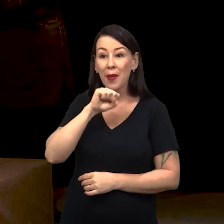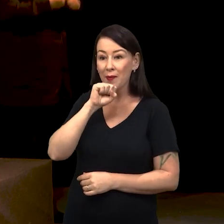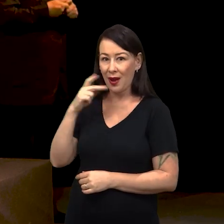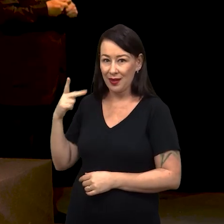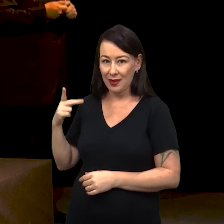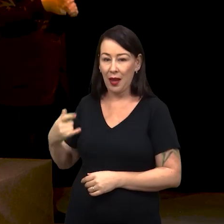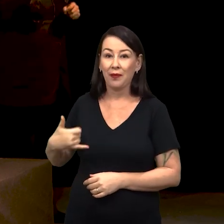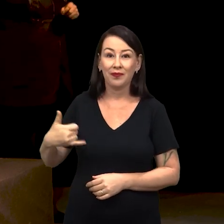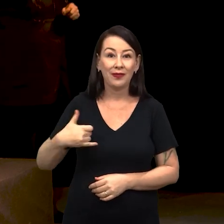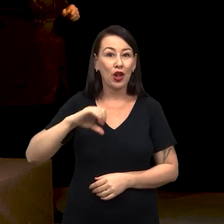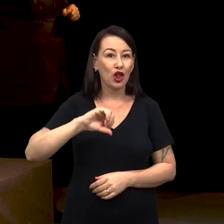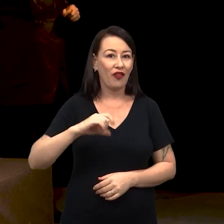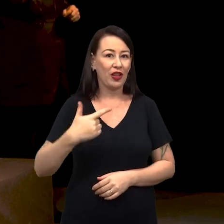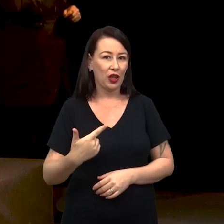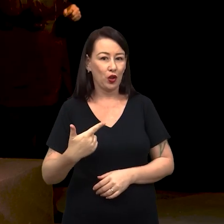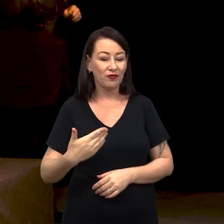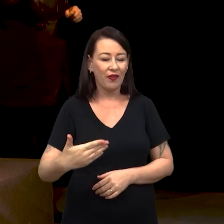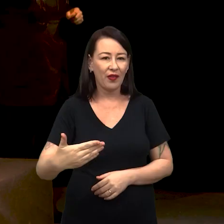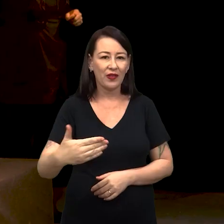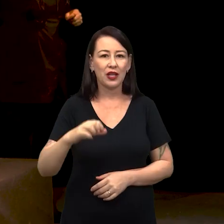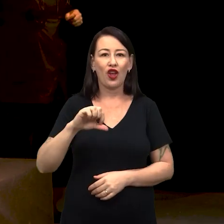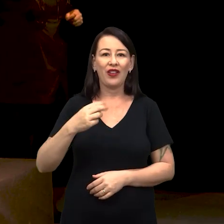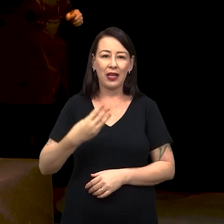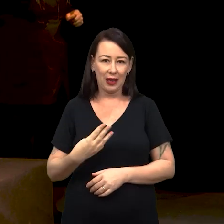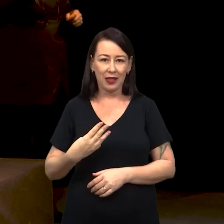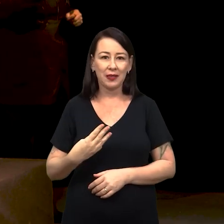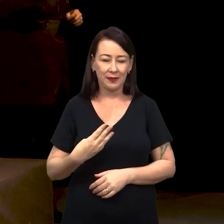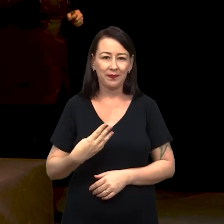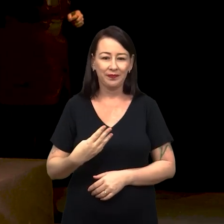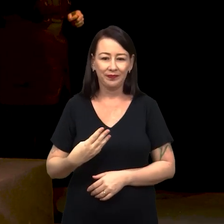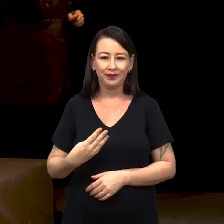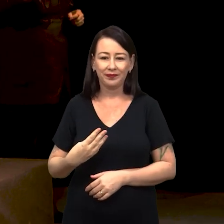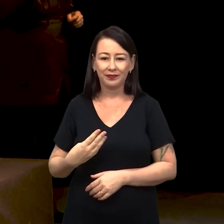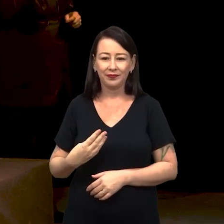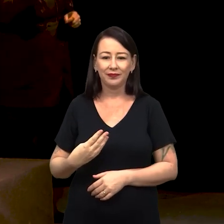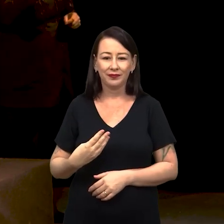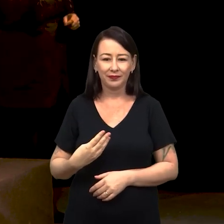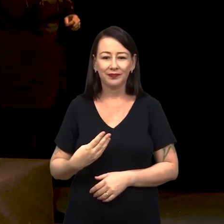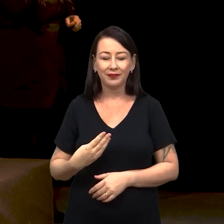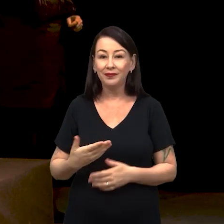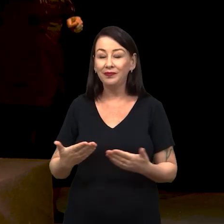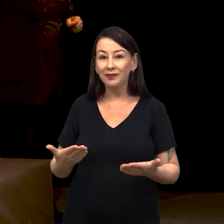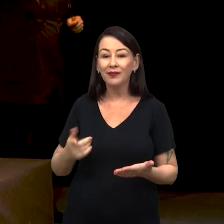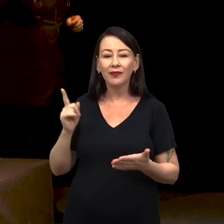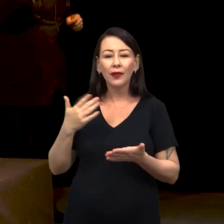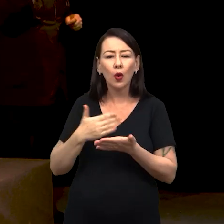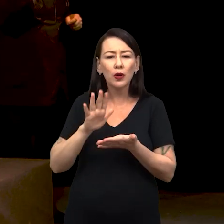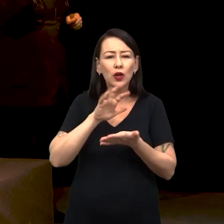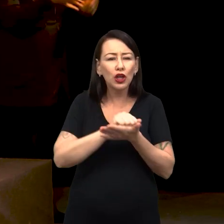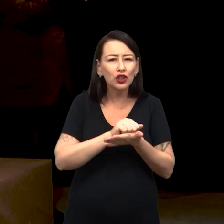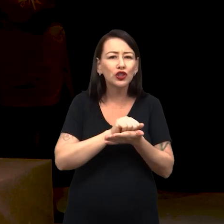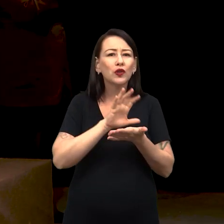A minha mãe tem hoje 92 anos, vai fazer 93 esse ano. E eu registro,